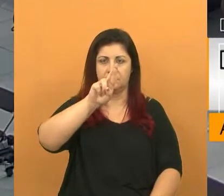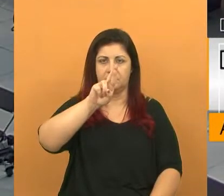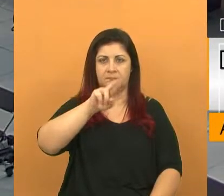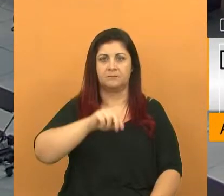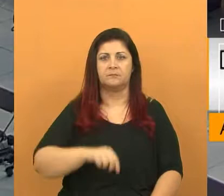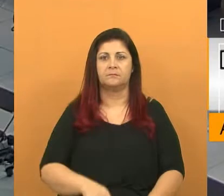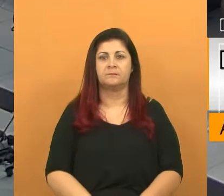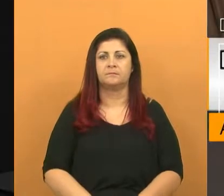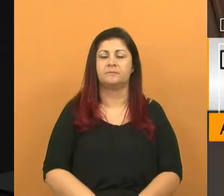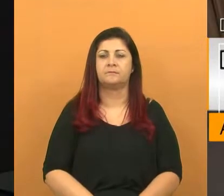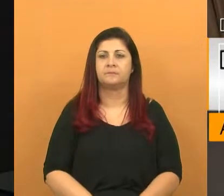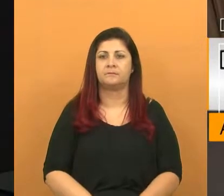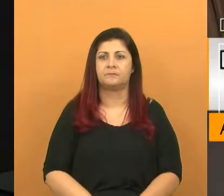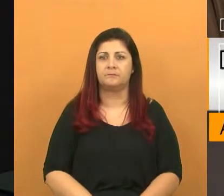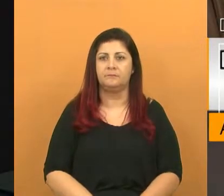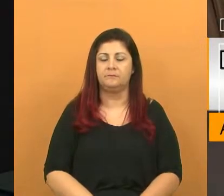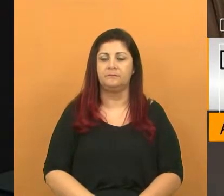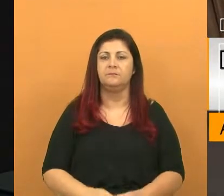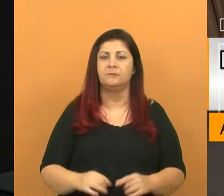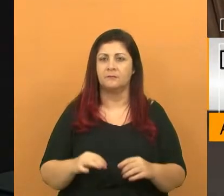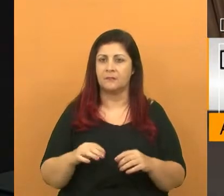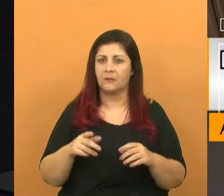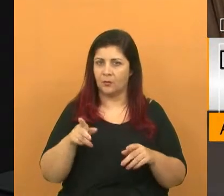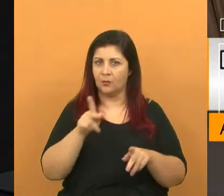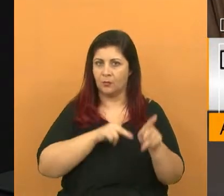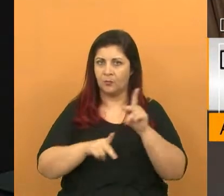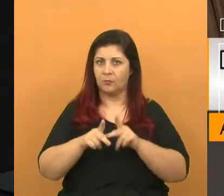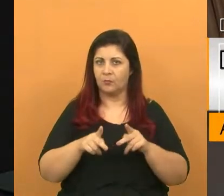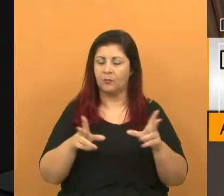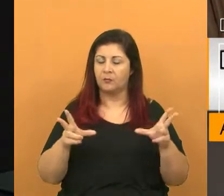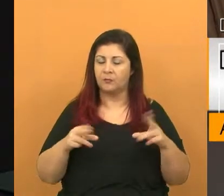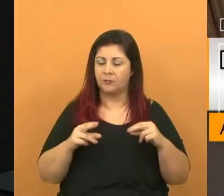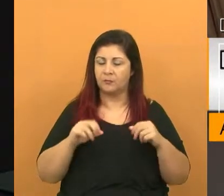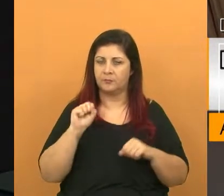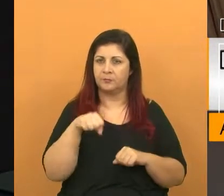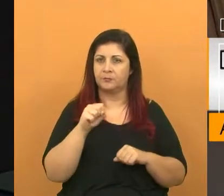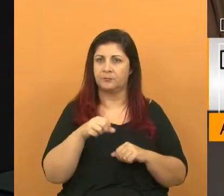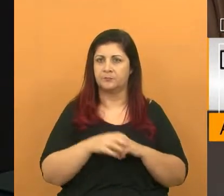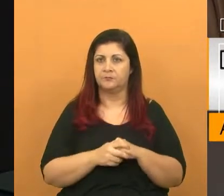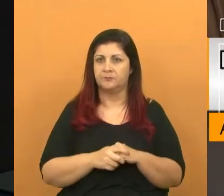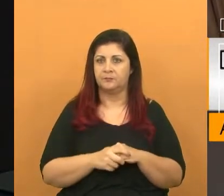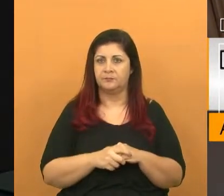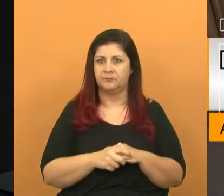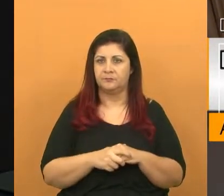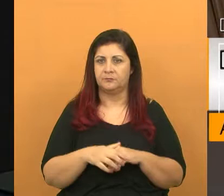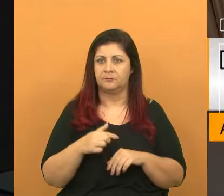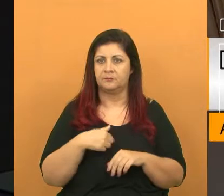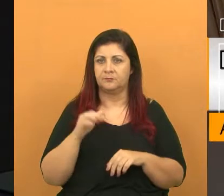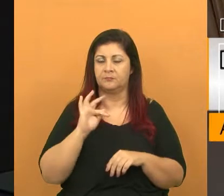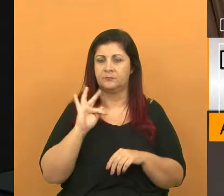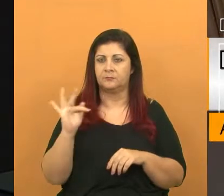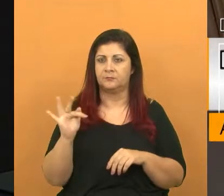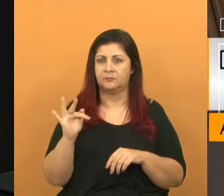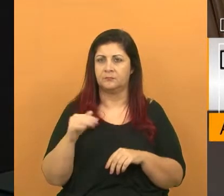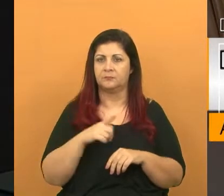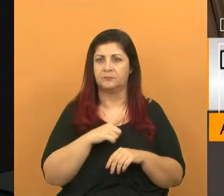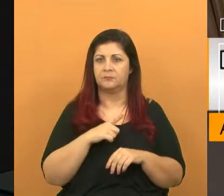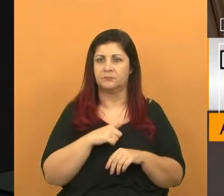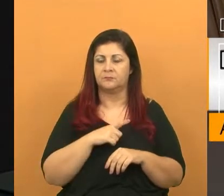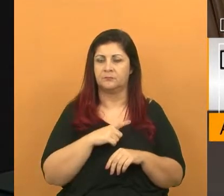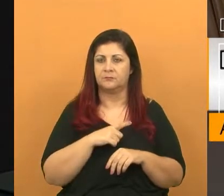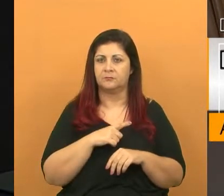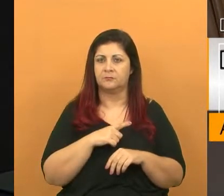azul sem dúvida são merecedores desse benefício eu também acho que logo mais em outras um projeto desse tipo lado do jardim do